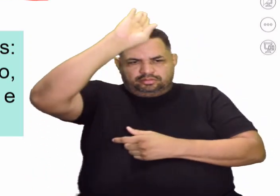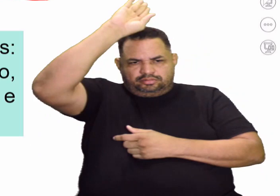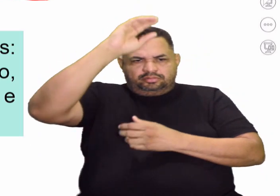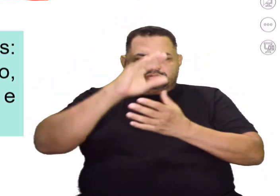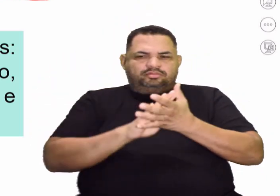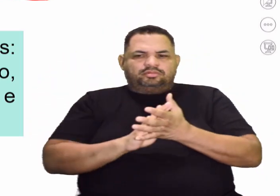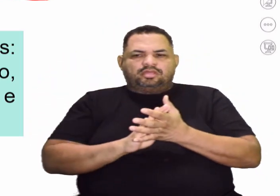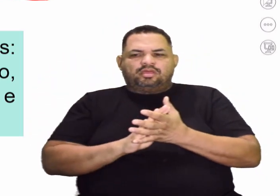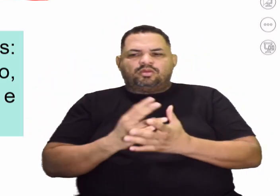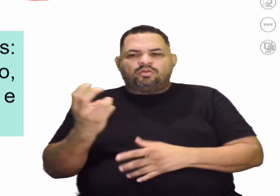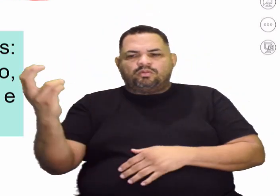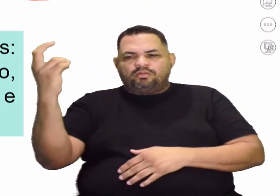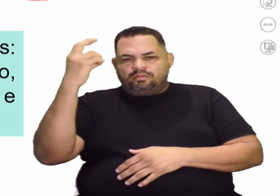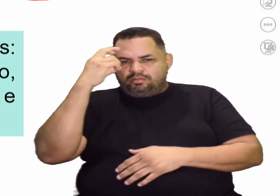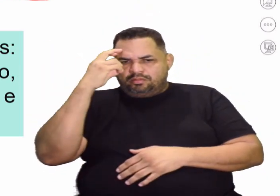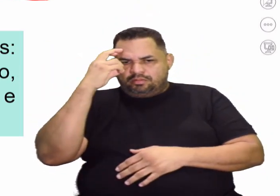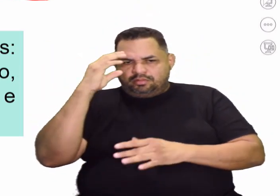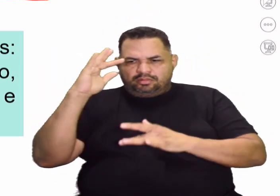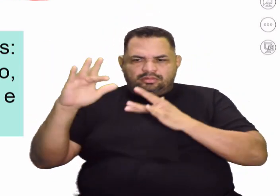cultura clássica,